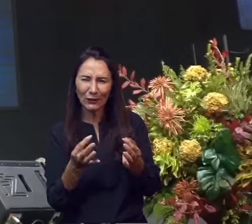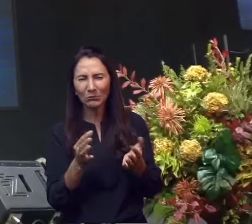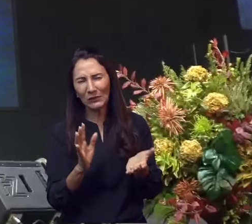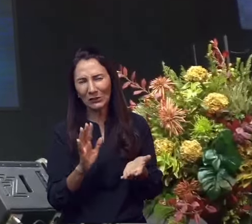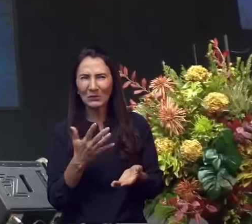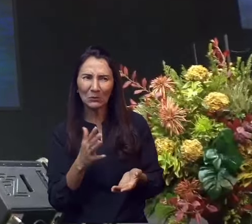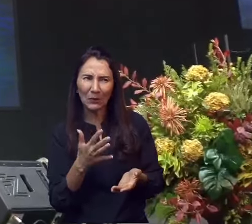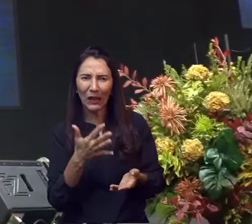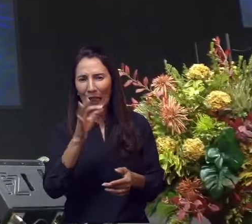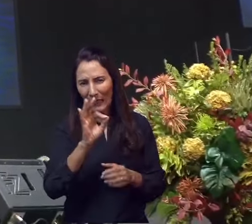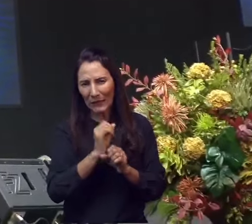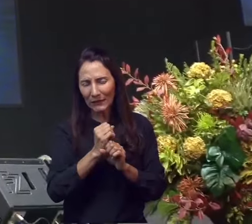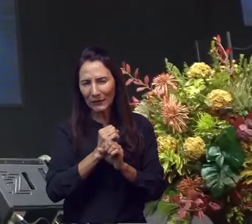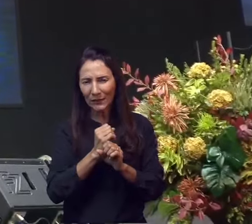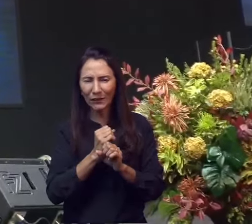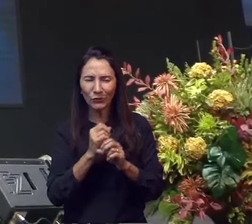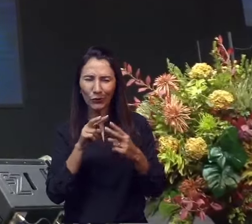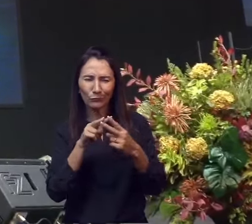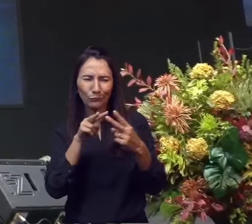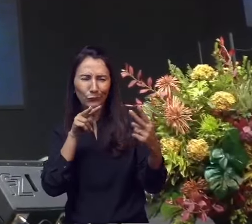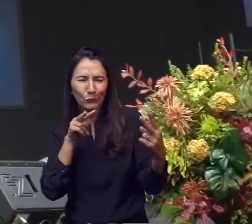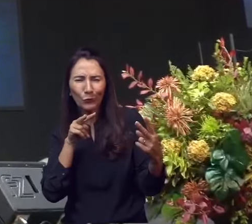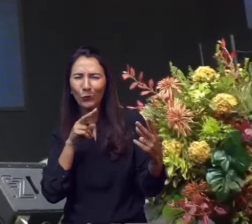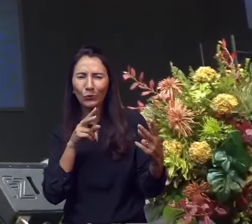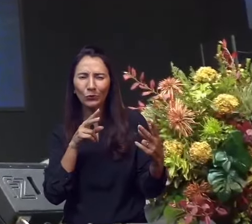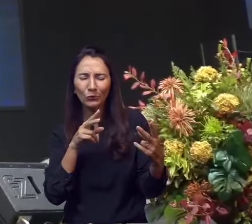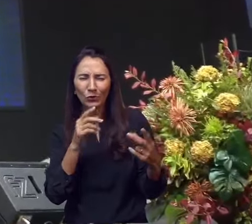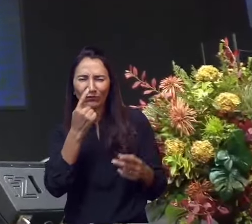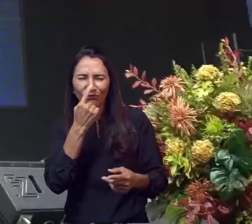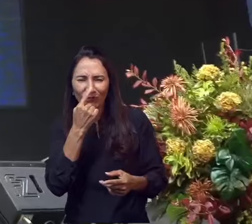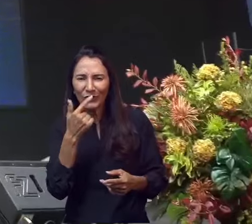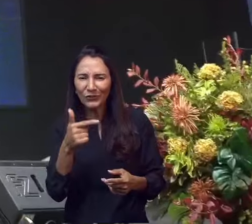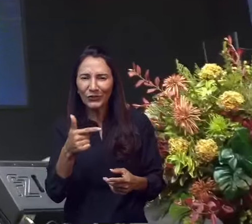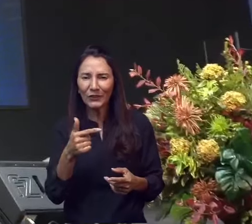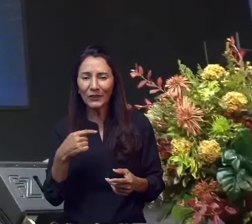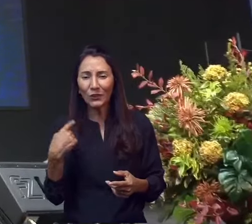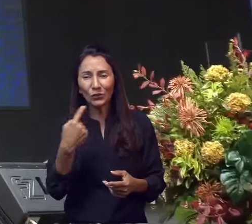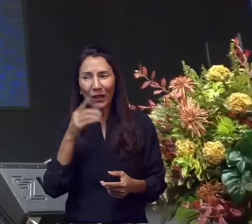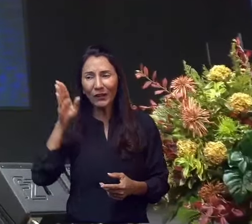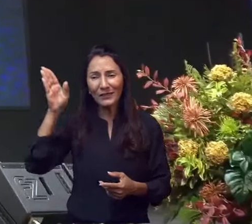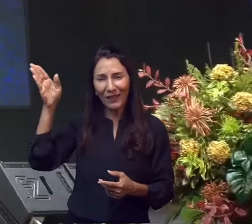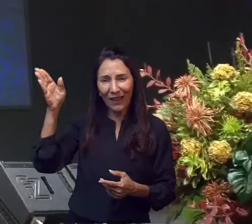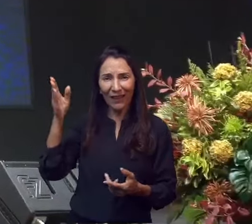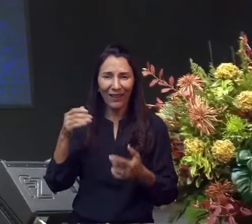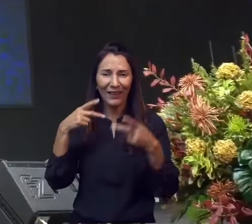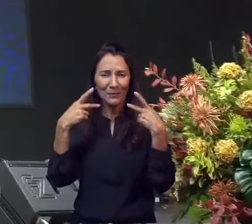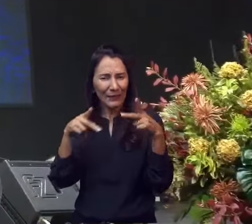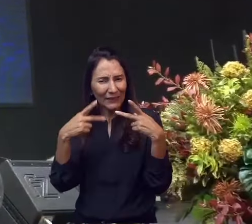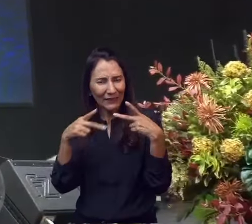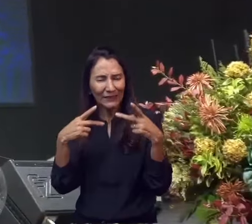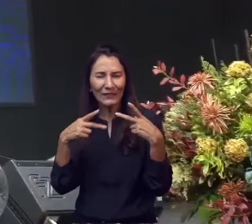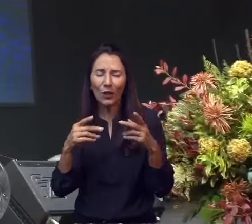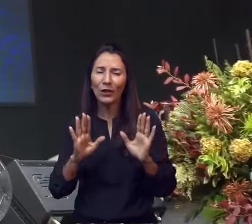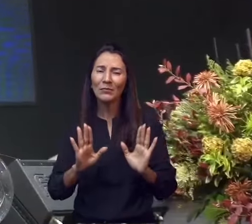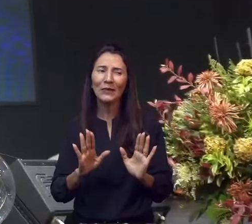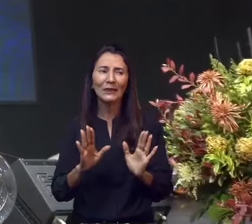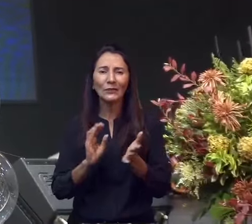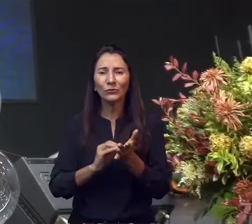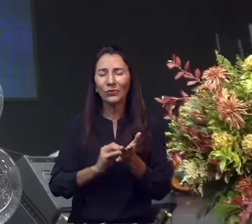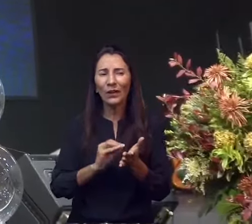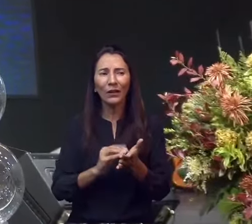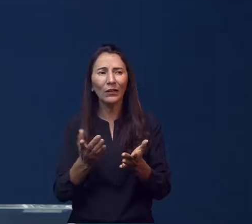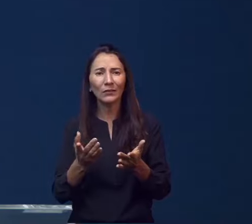anos mas de longe e a gente tá lá ganhando almas mas não tem um pastor assim para você da minha esposa